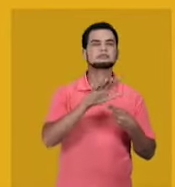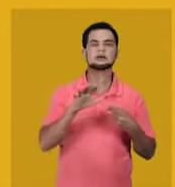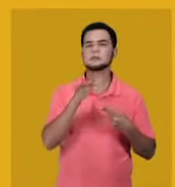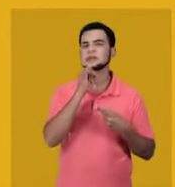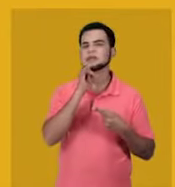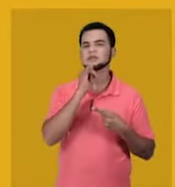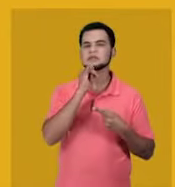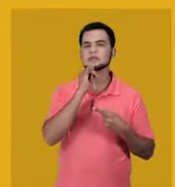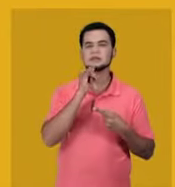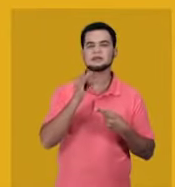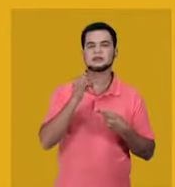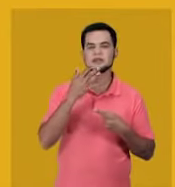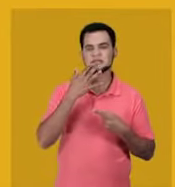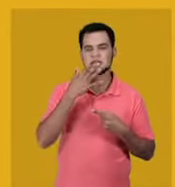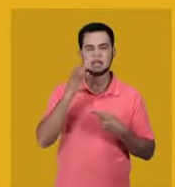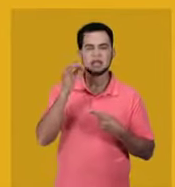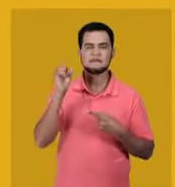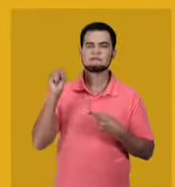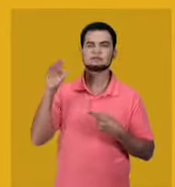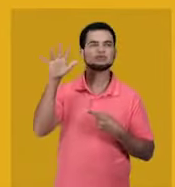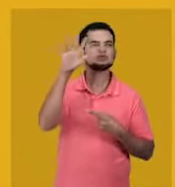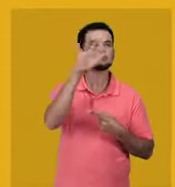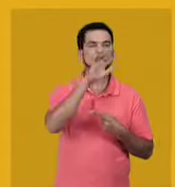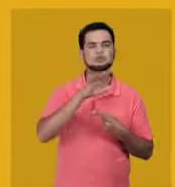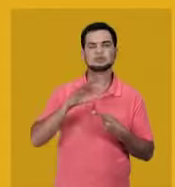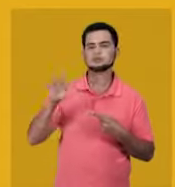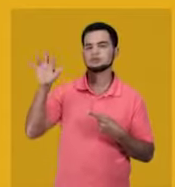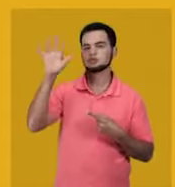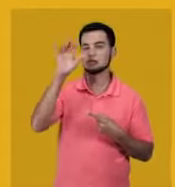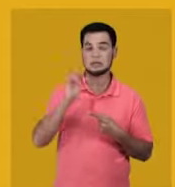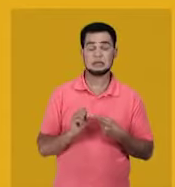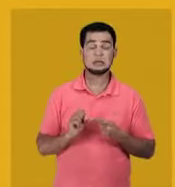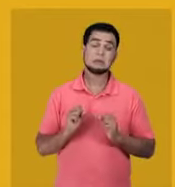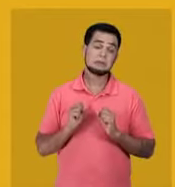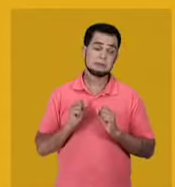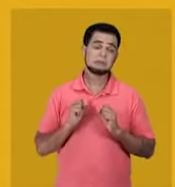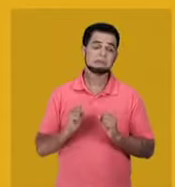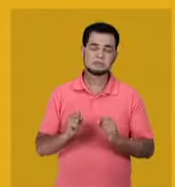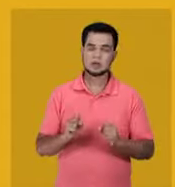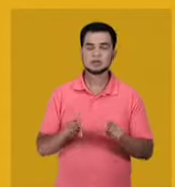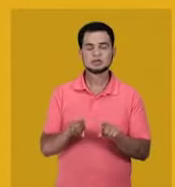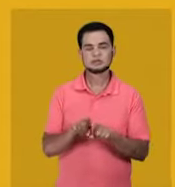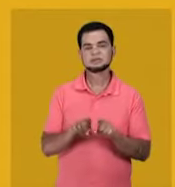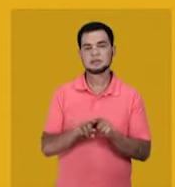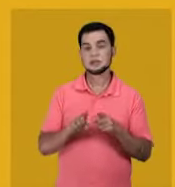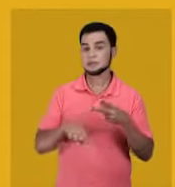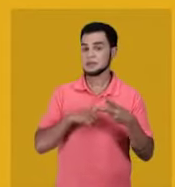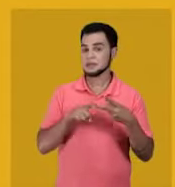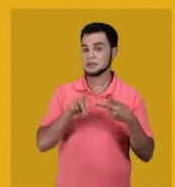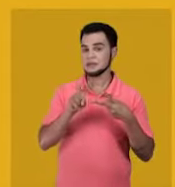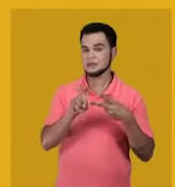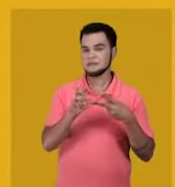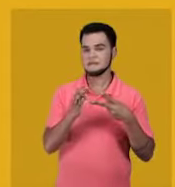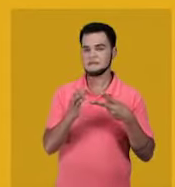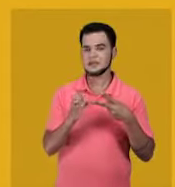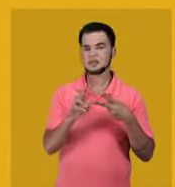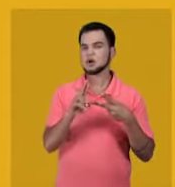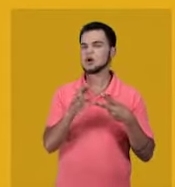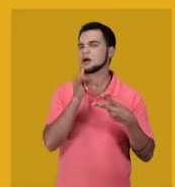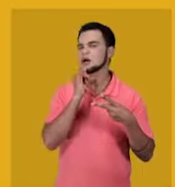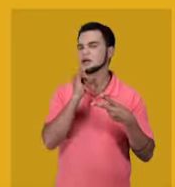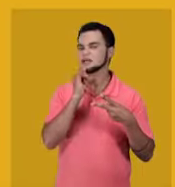de gotículas de saliva, podem ser transmitidas através de vetores, né, como, por exemplo, o